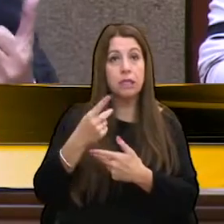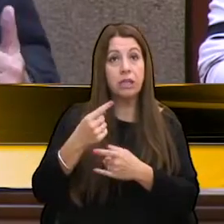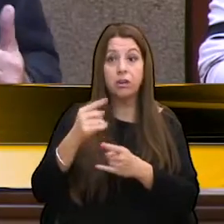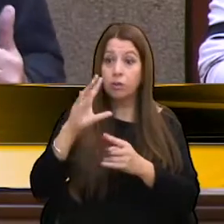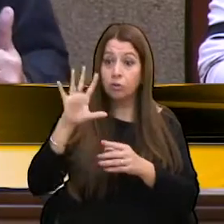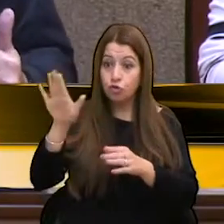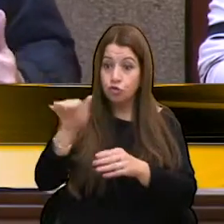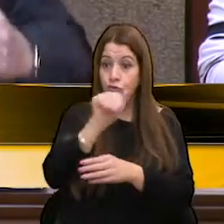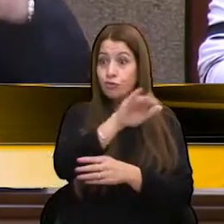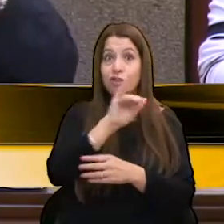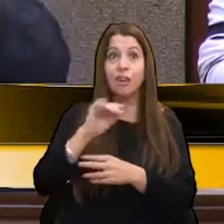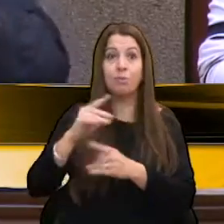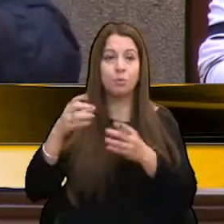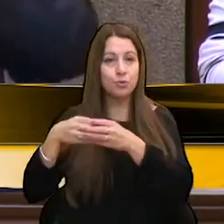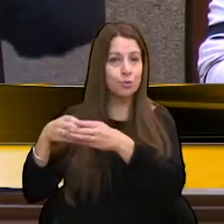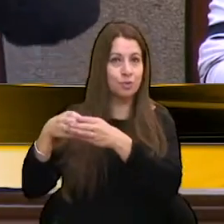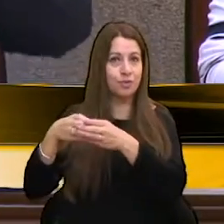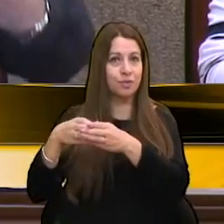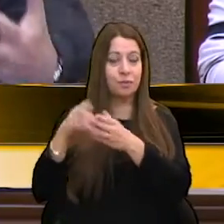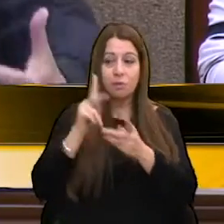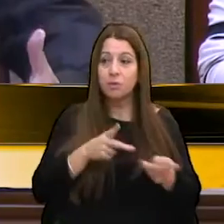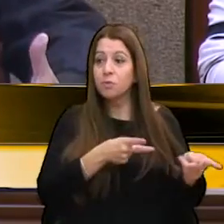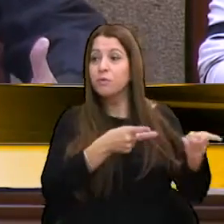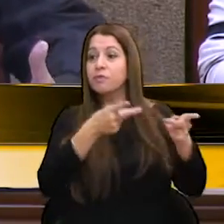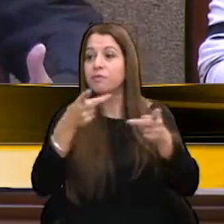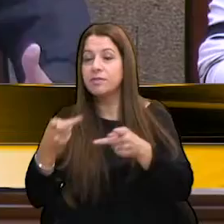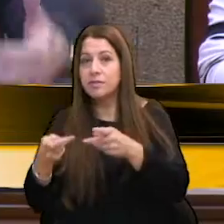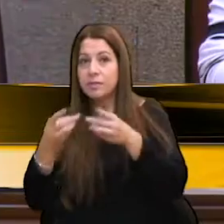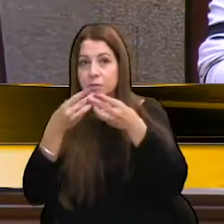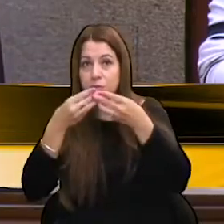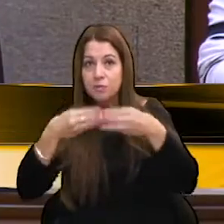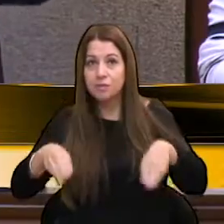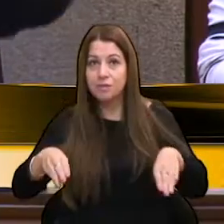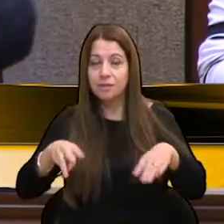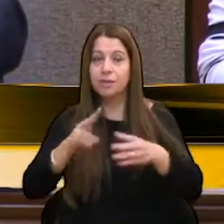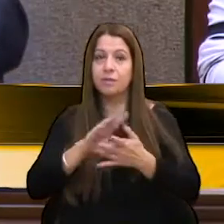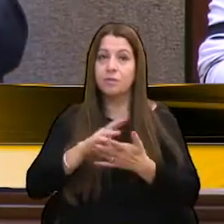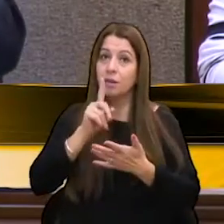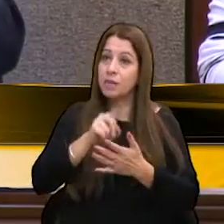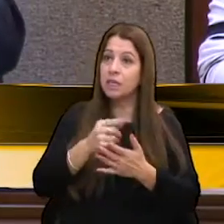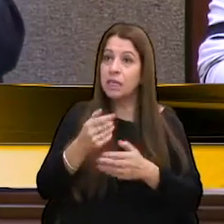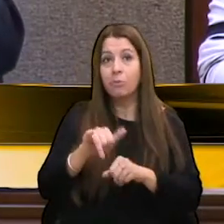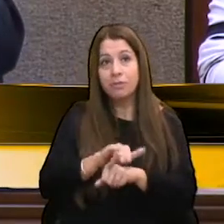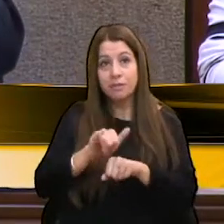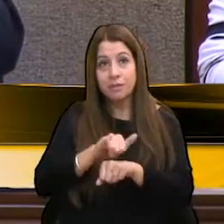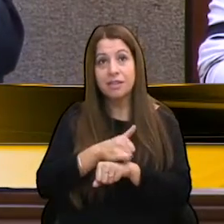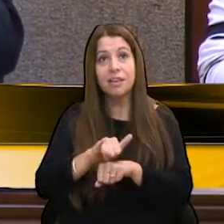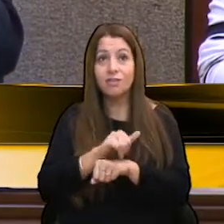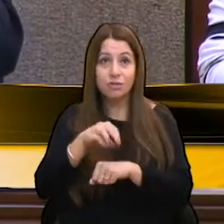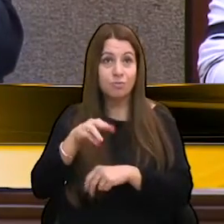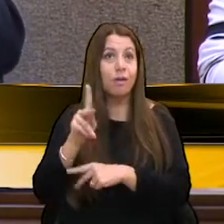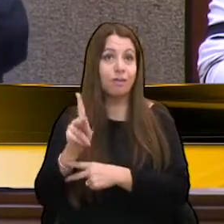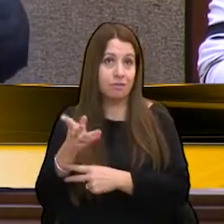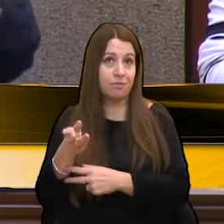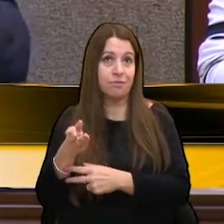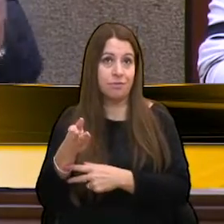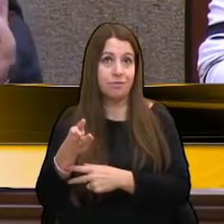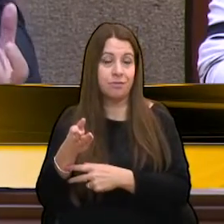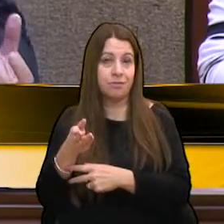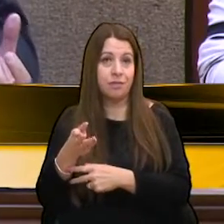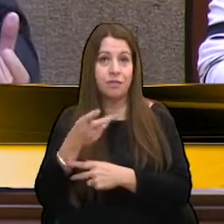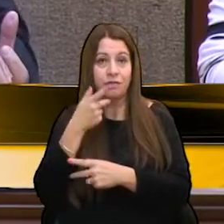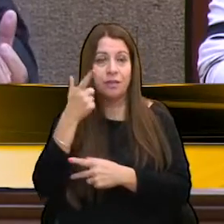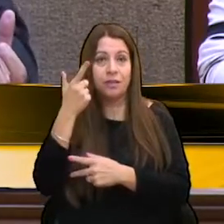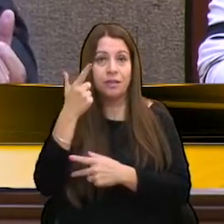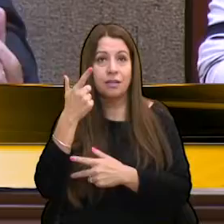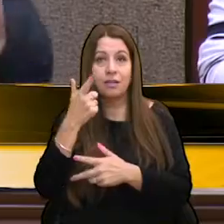porque, querendo ou não, quando os turistas vão a estes museus, é uma estratégia de marketing dessas empresas de